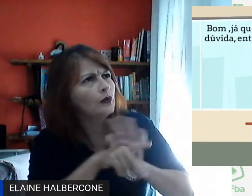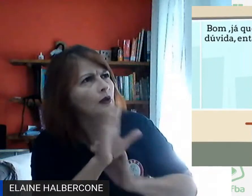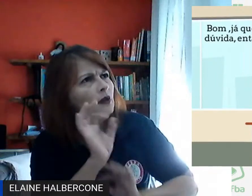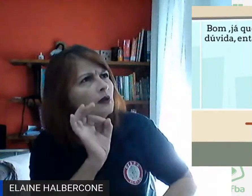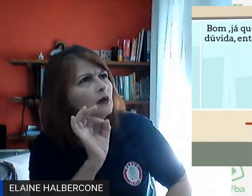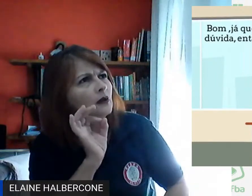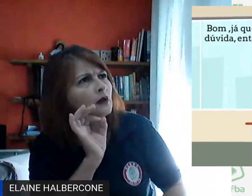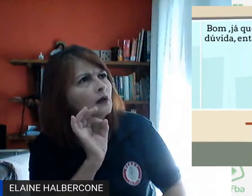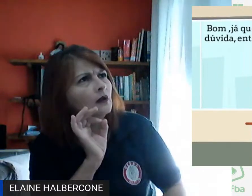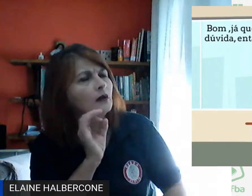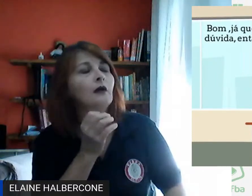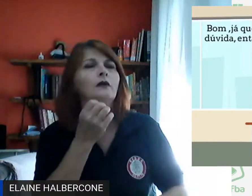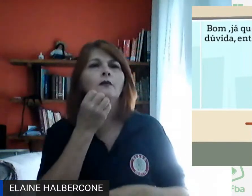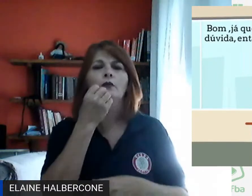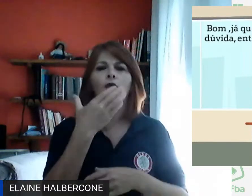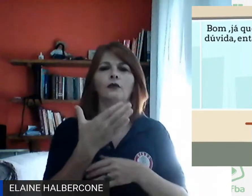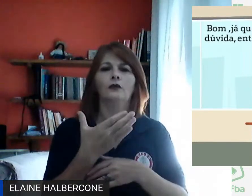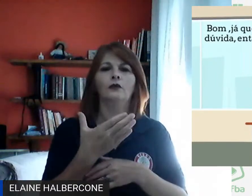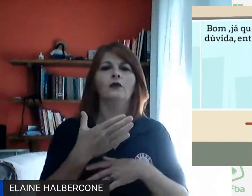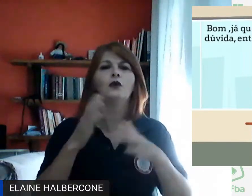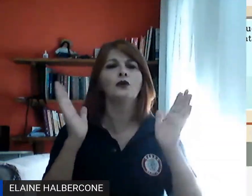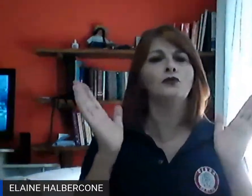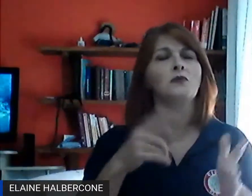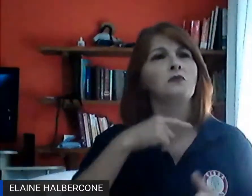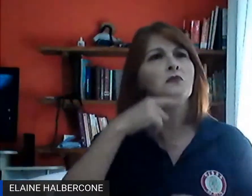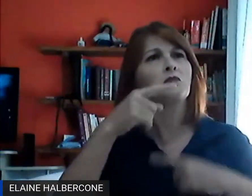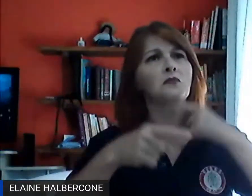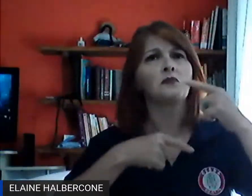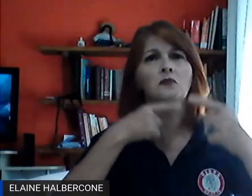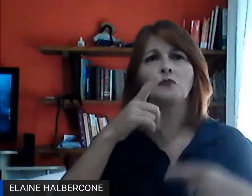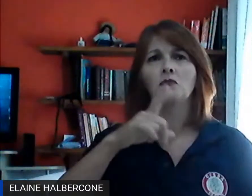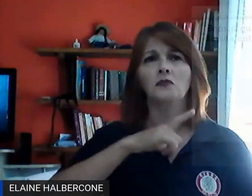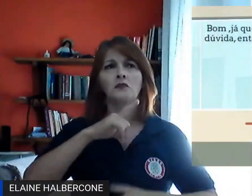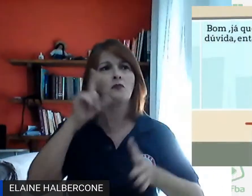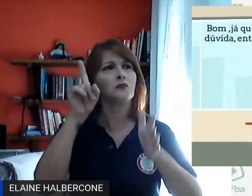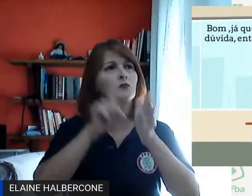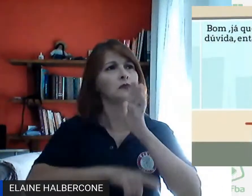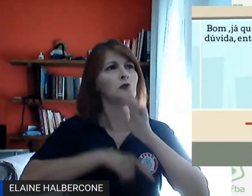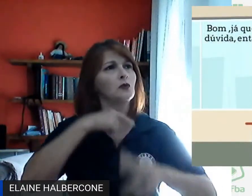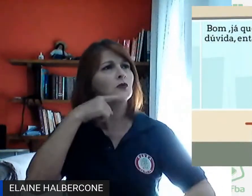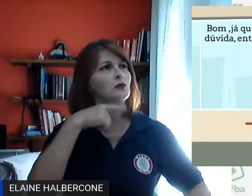Bom, então já que ninguém mais tem dúvida...